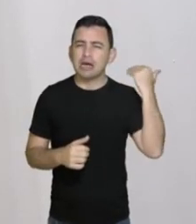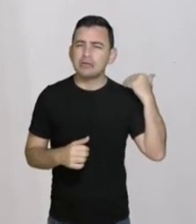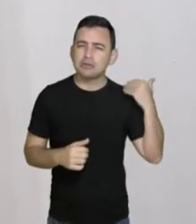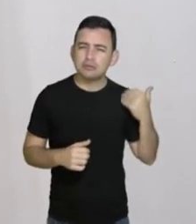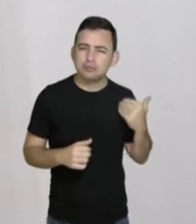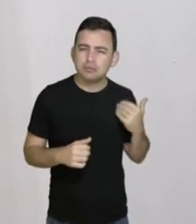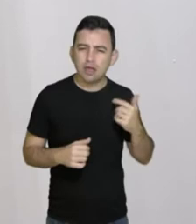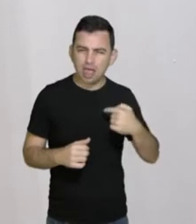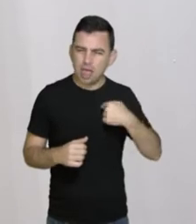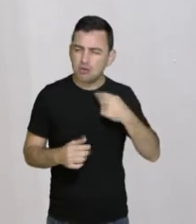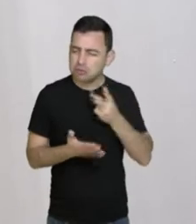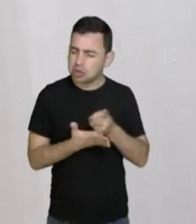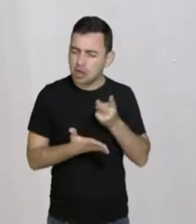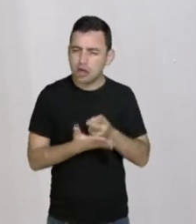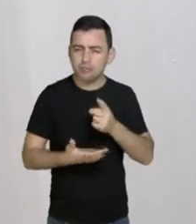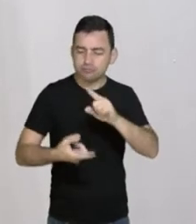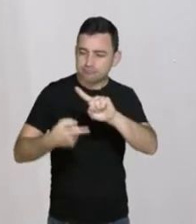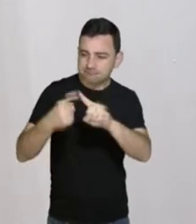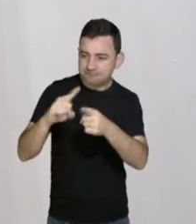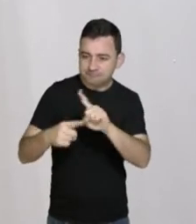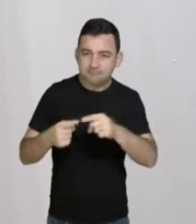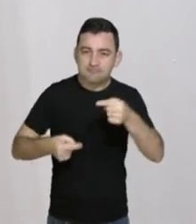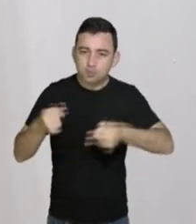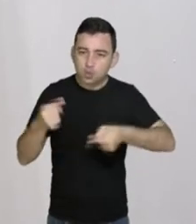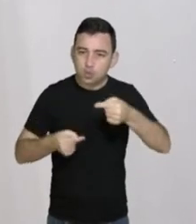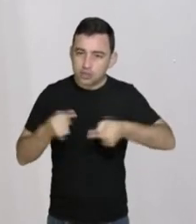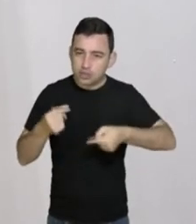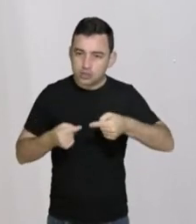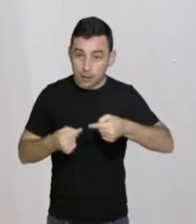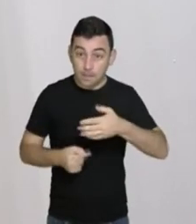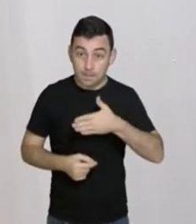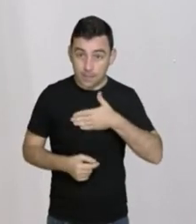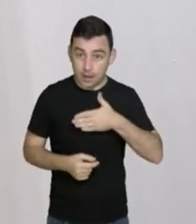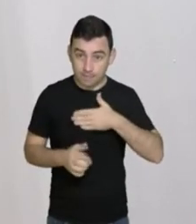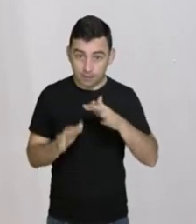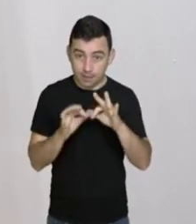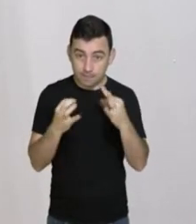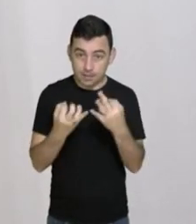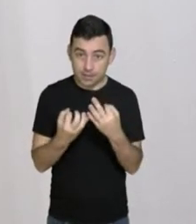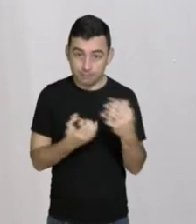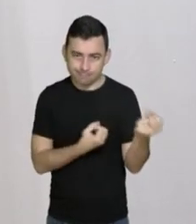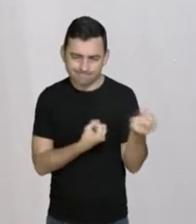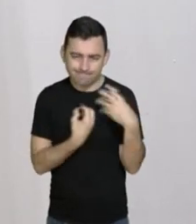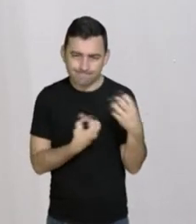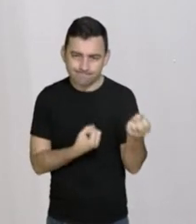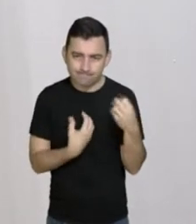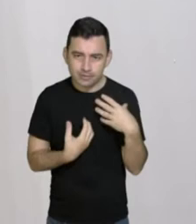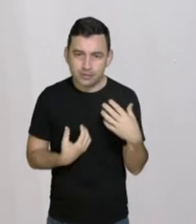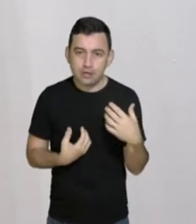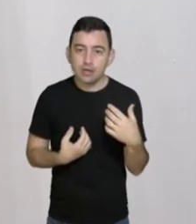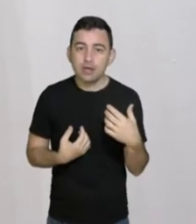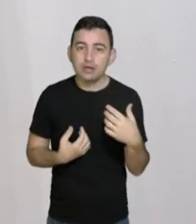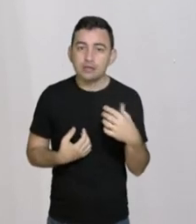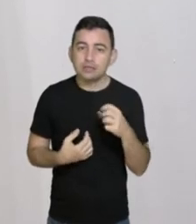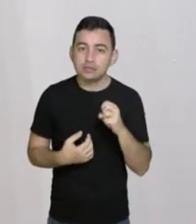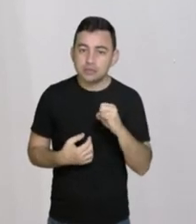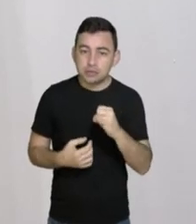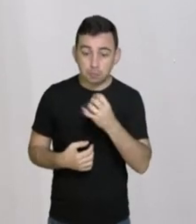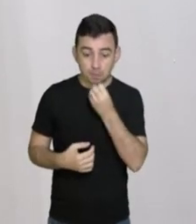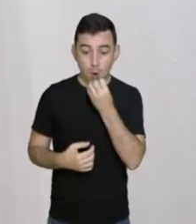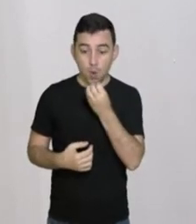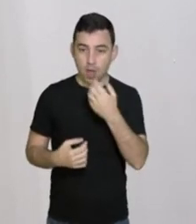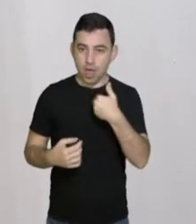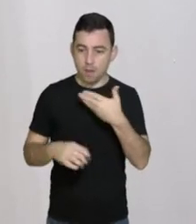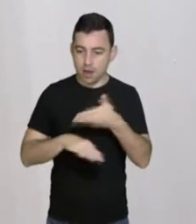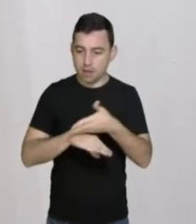de fazer política. Meus pais me ensinaram que enquanto os bons não participam, os